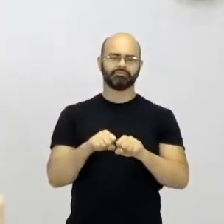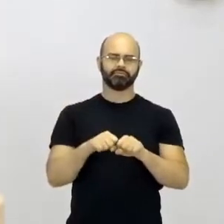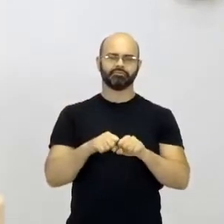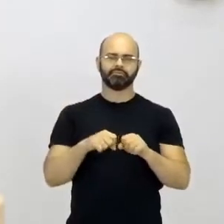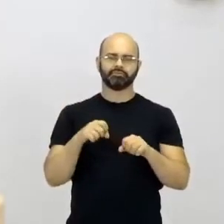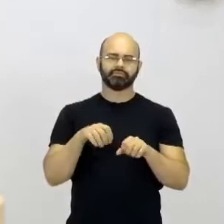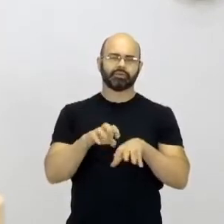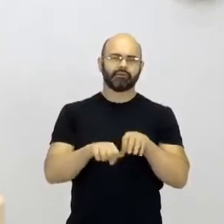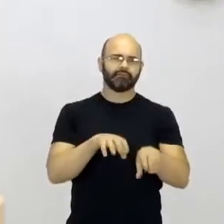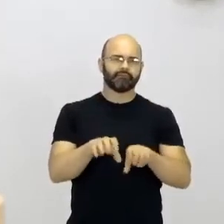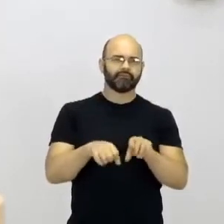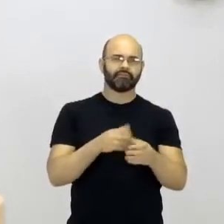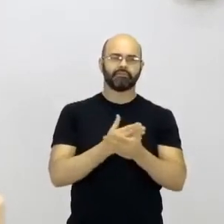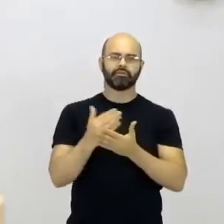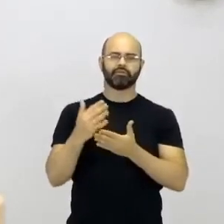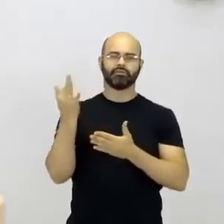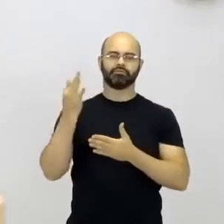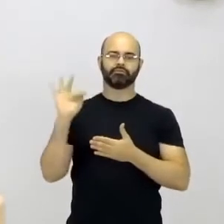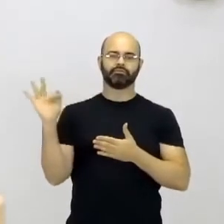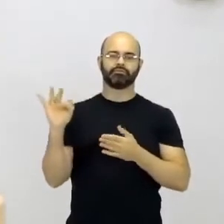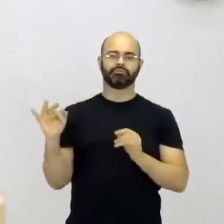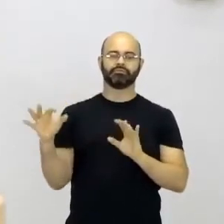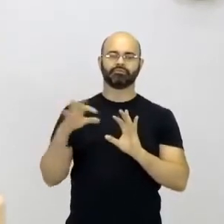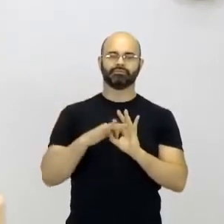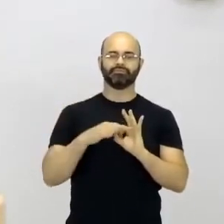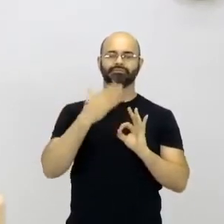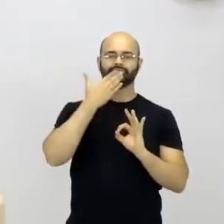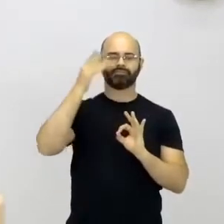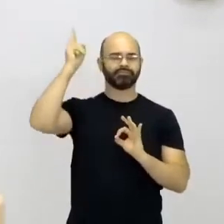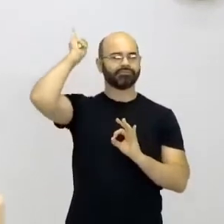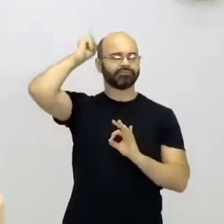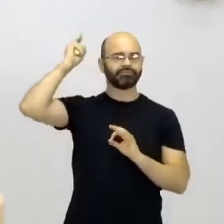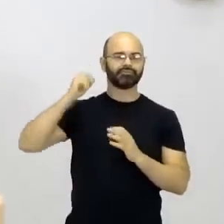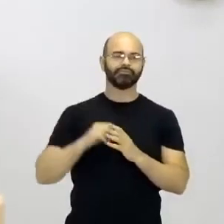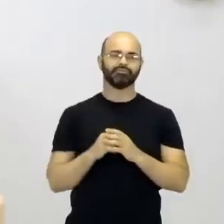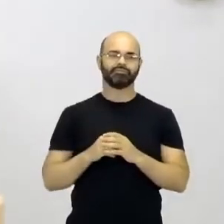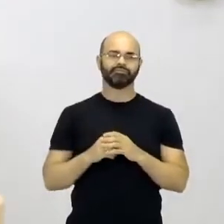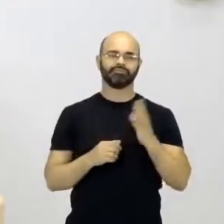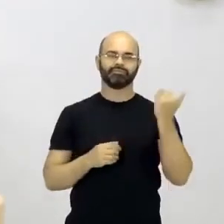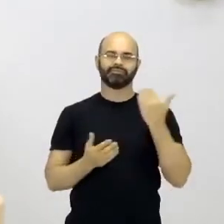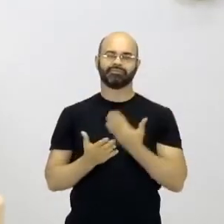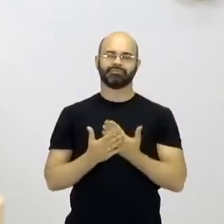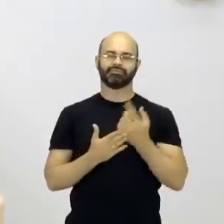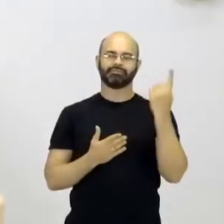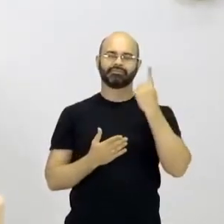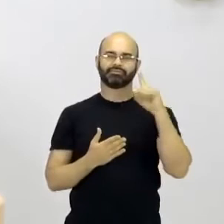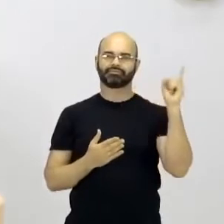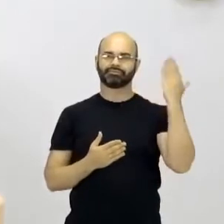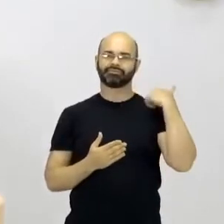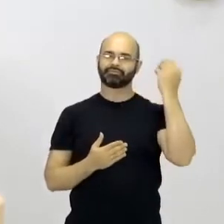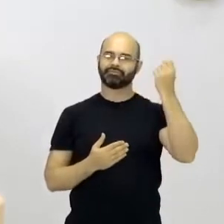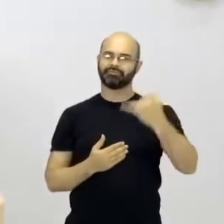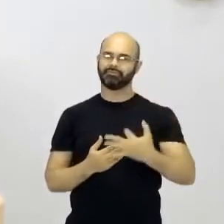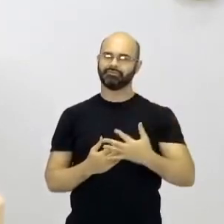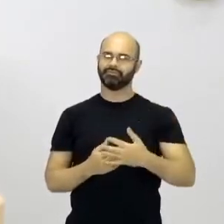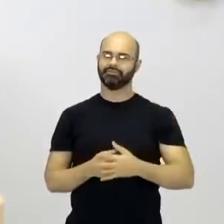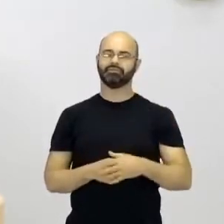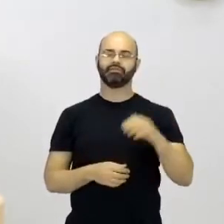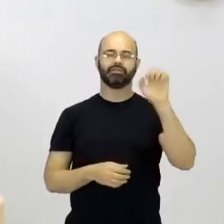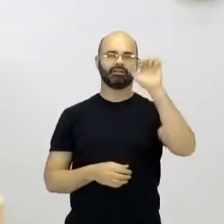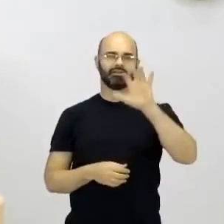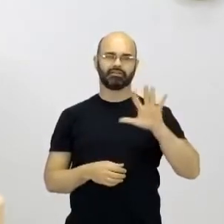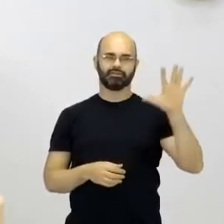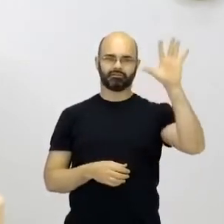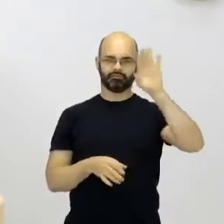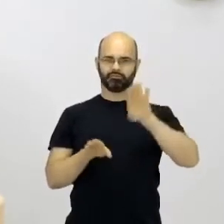a explorar. Eles fizeram isso associados aos indígenas. E aí, na última aula, eu até expliquei que os europeus, eles